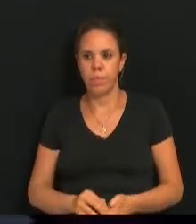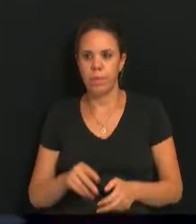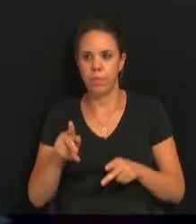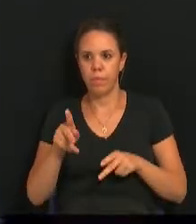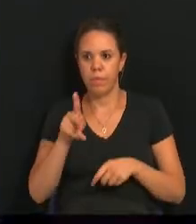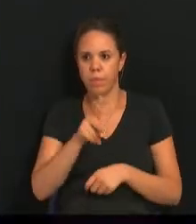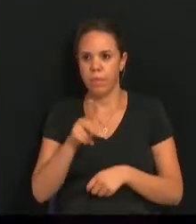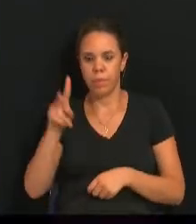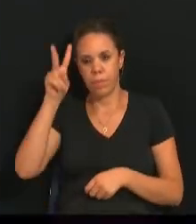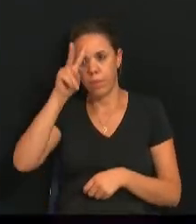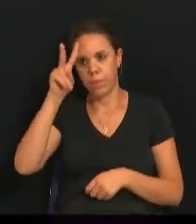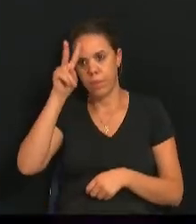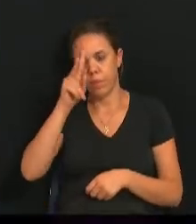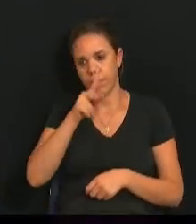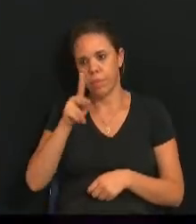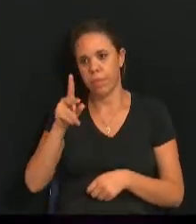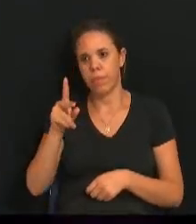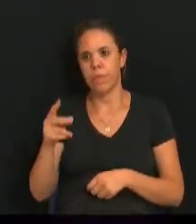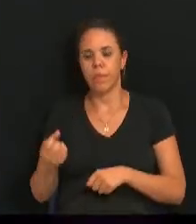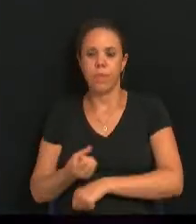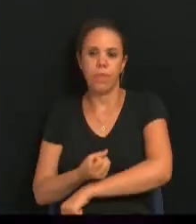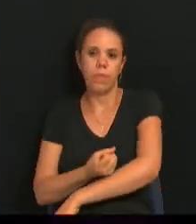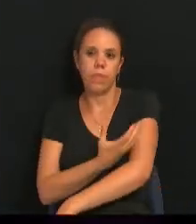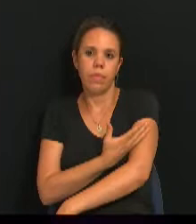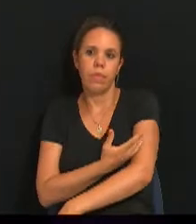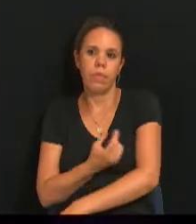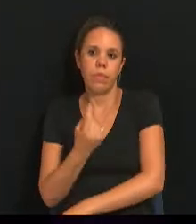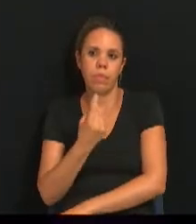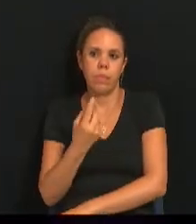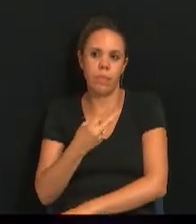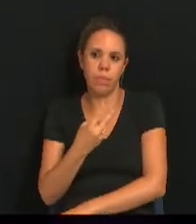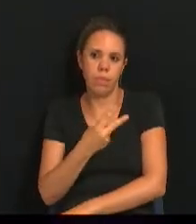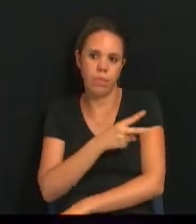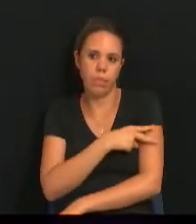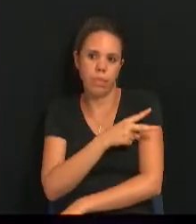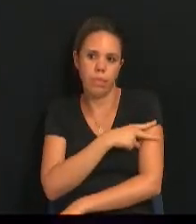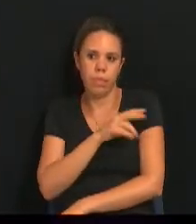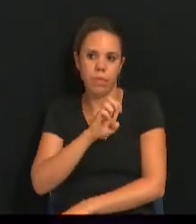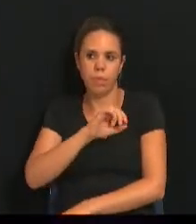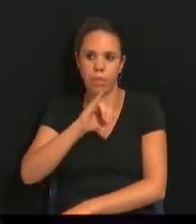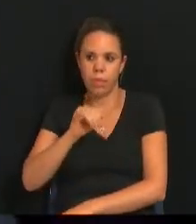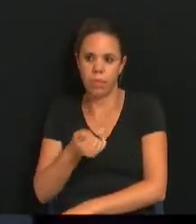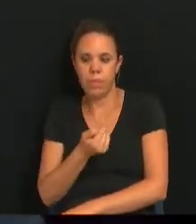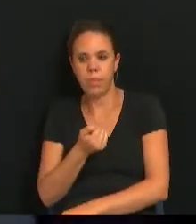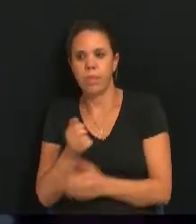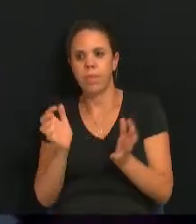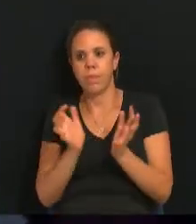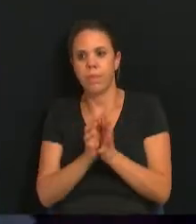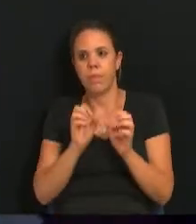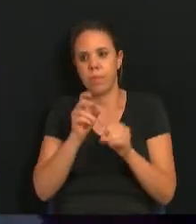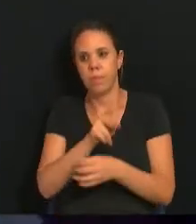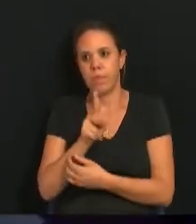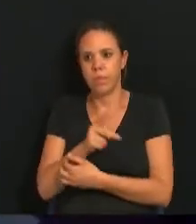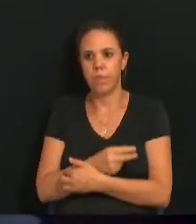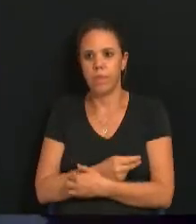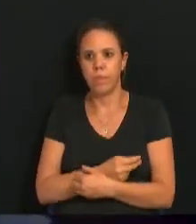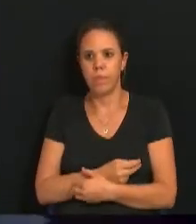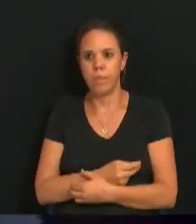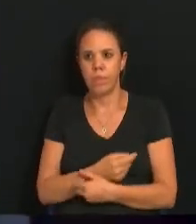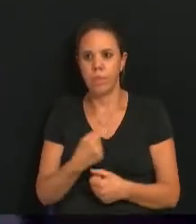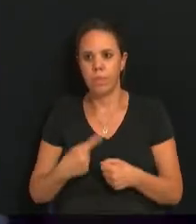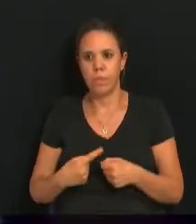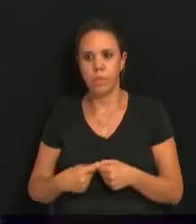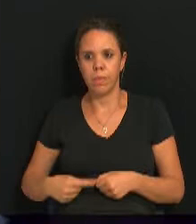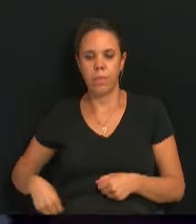História no Fundamental 2, na Educação de Jovens e Adultos, e também milito no coletivo de educadores e educadoras da Rede Municipal de